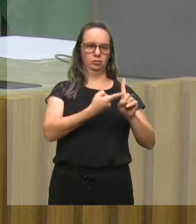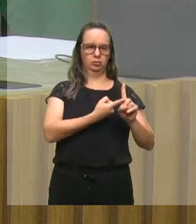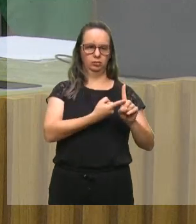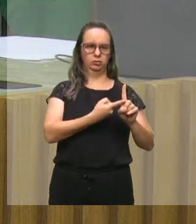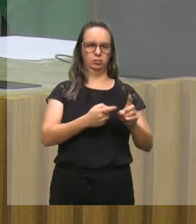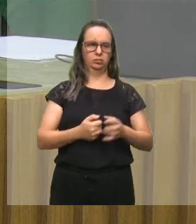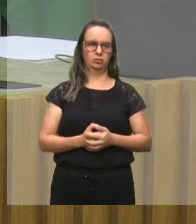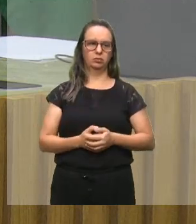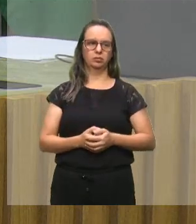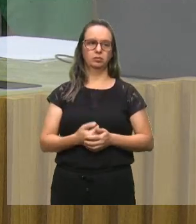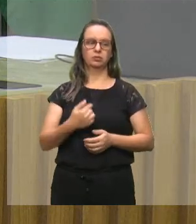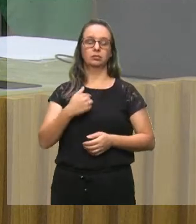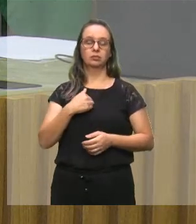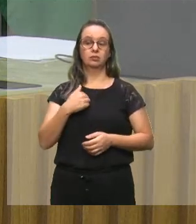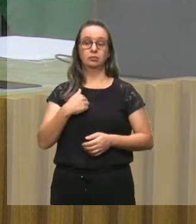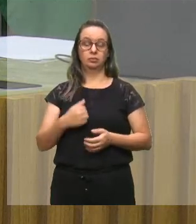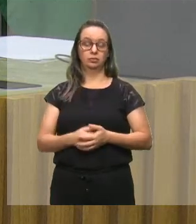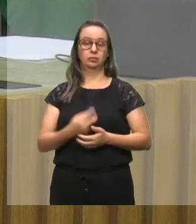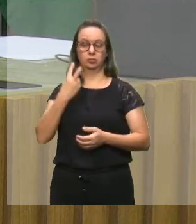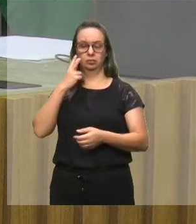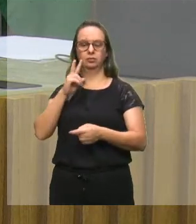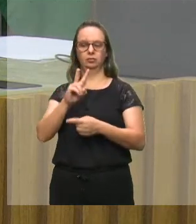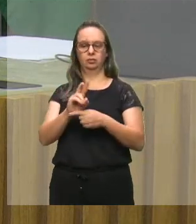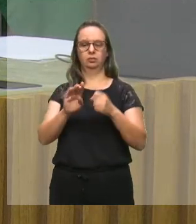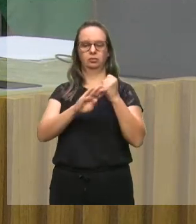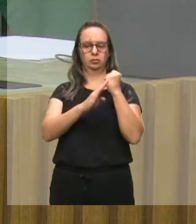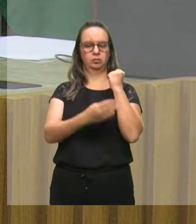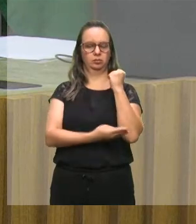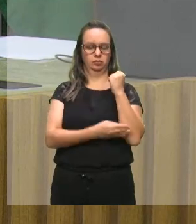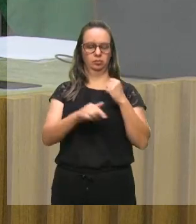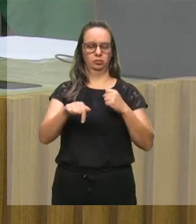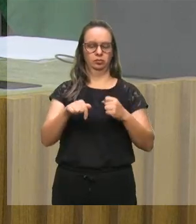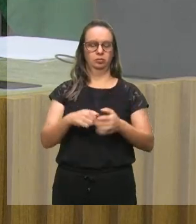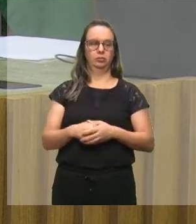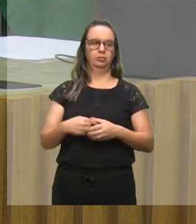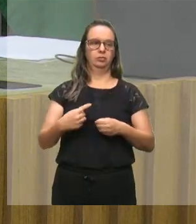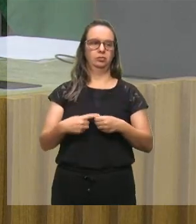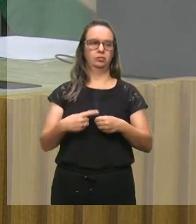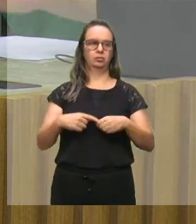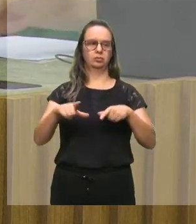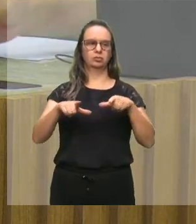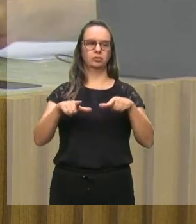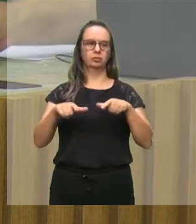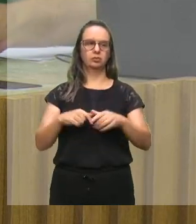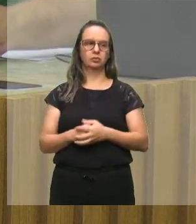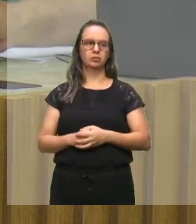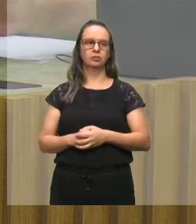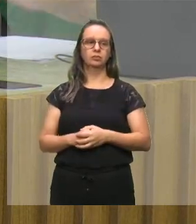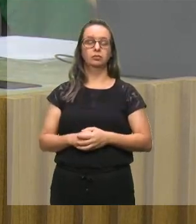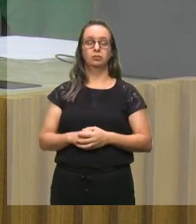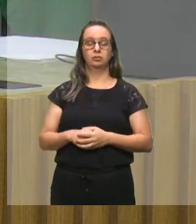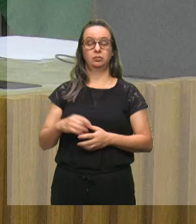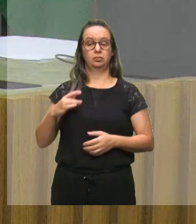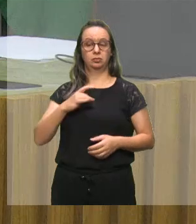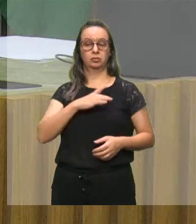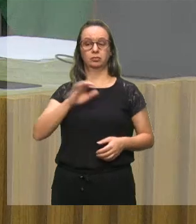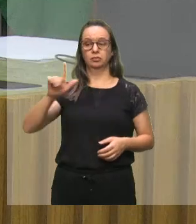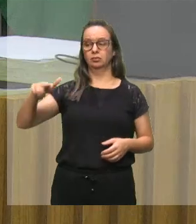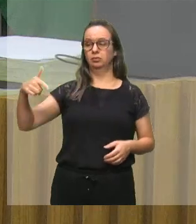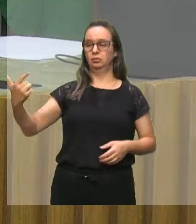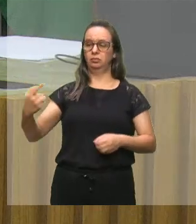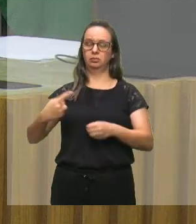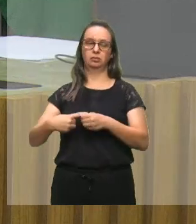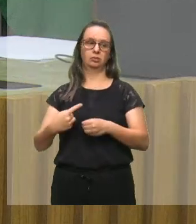fiz o meu pré-natal na cidade. Eu fui agente comunitária de saúde em uma outra cidade, não aqui, e muito me preocupou porque